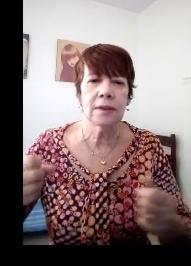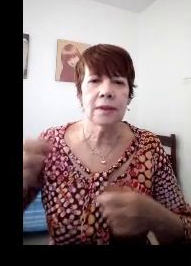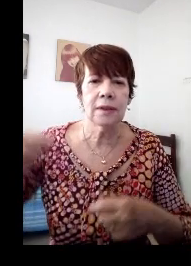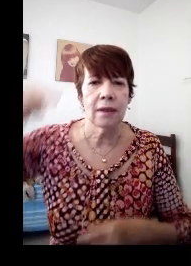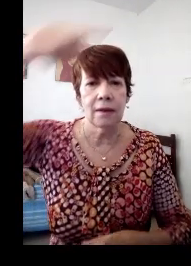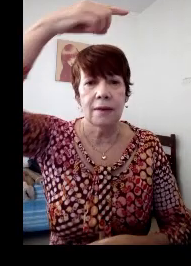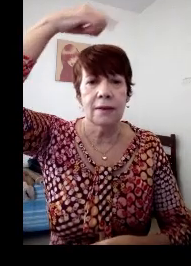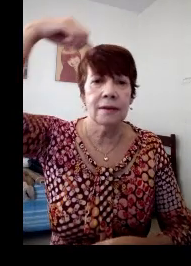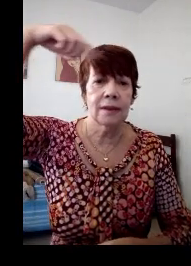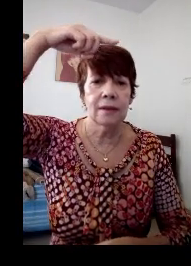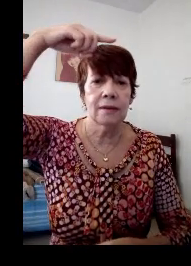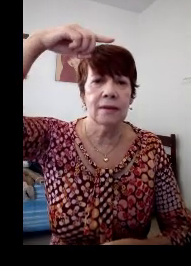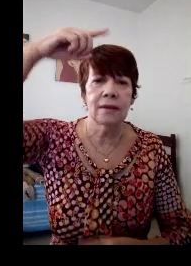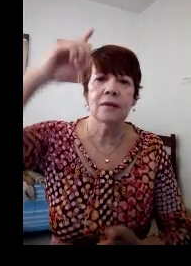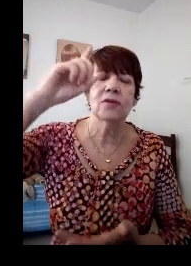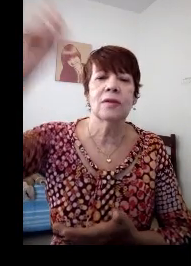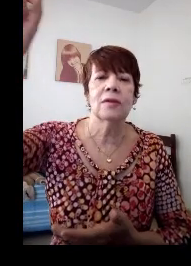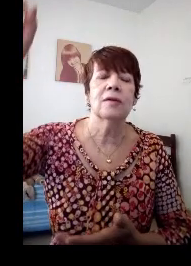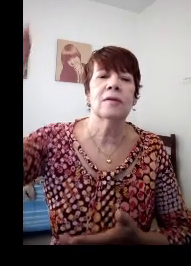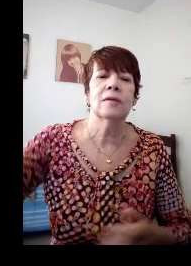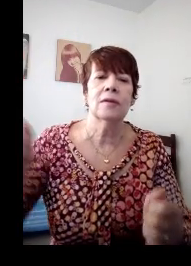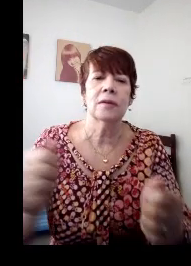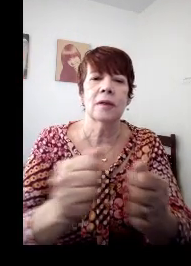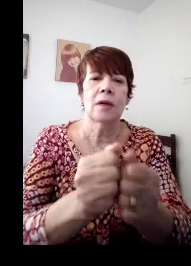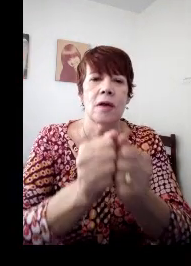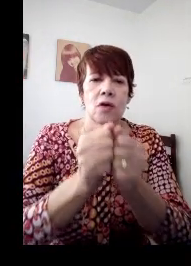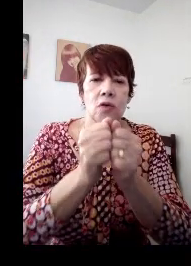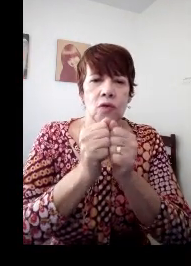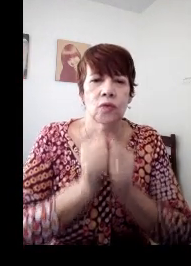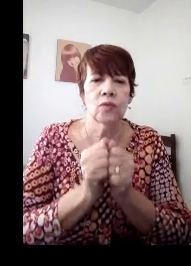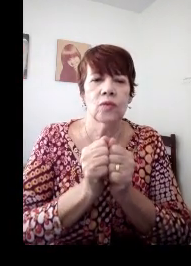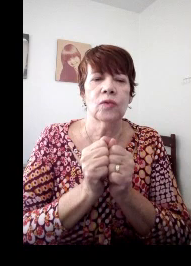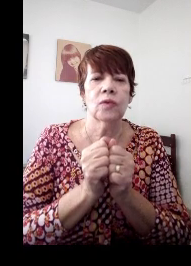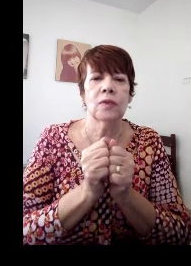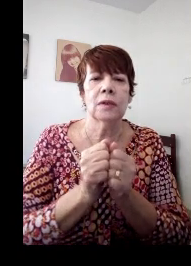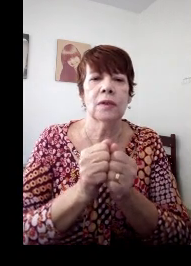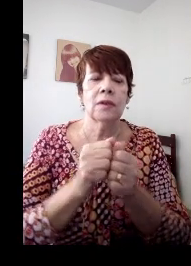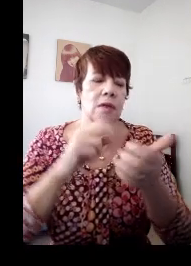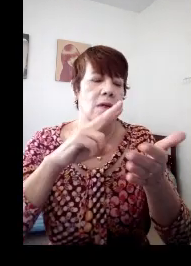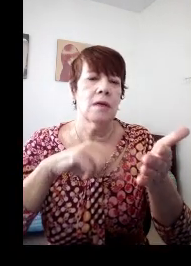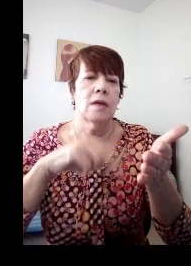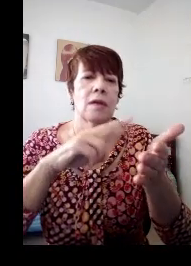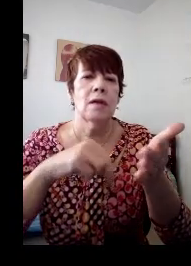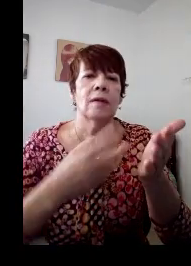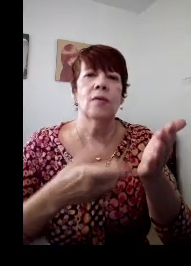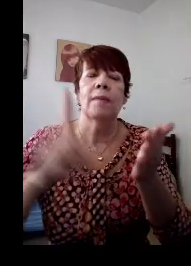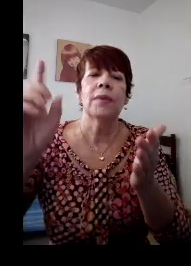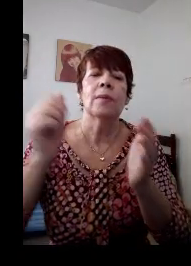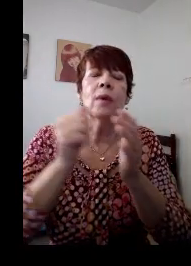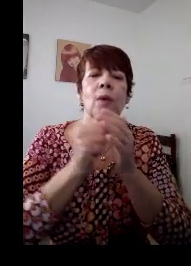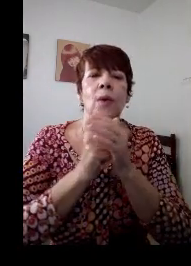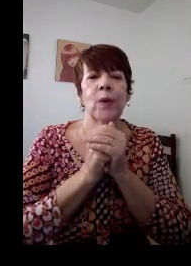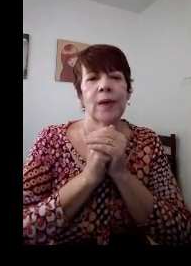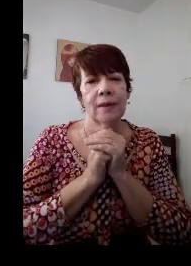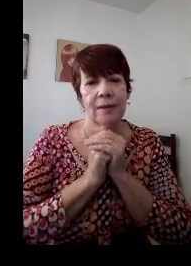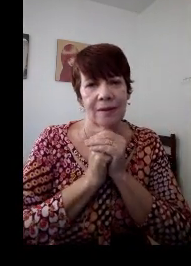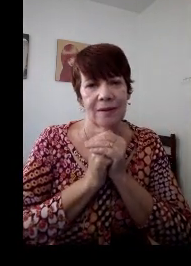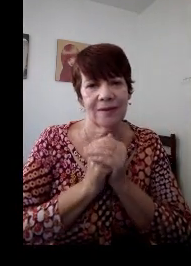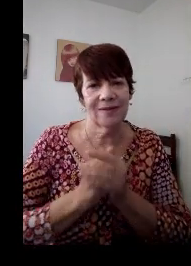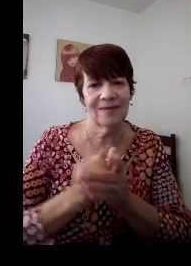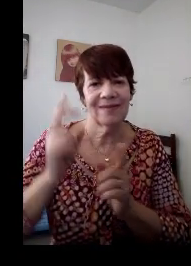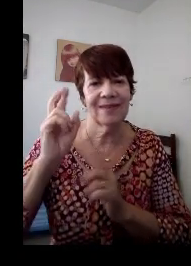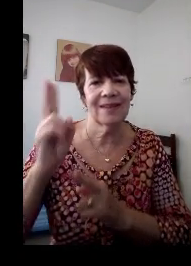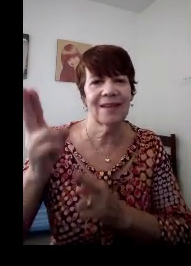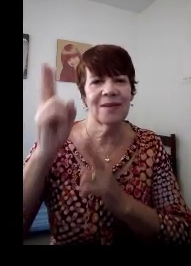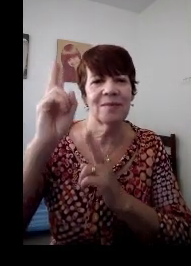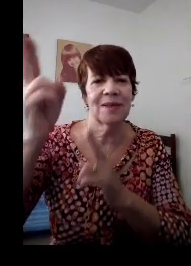Pensar nas coisas santas. Por isso que nós precisamos estar juntos sempre em oração. É preciso estar